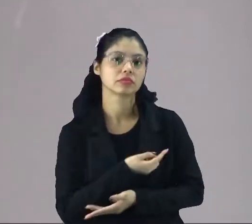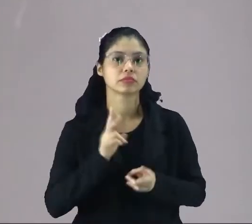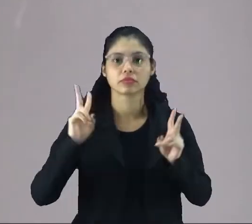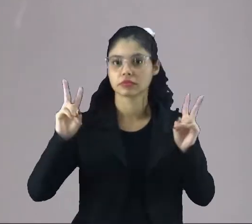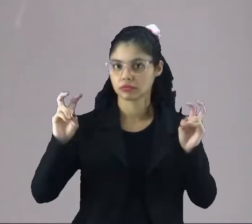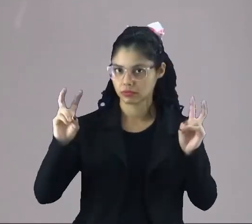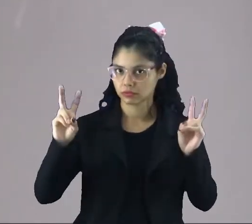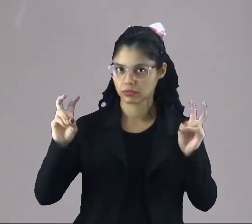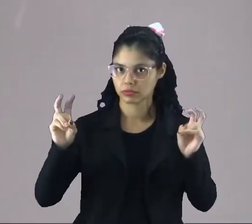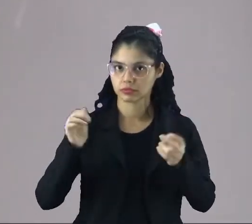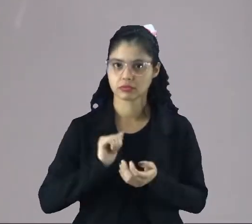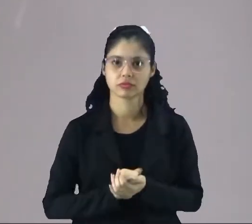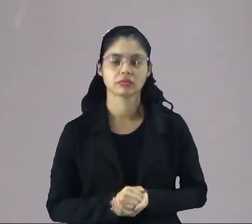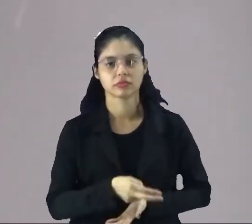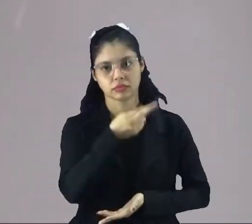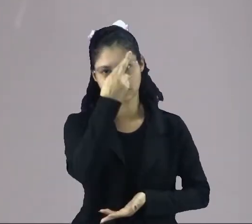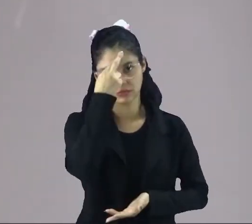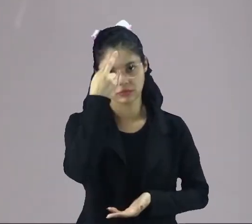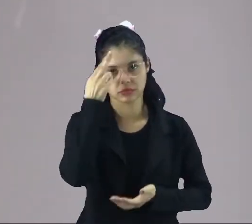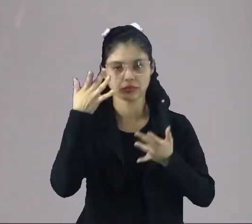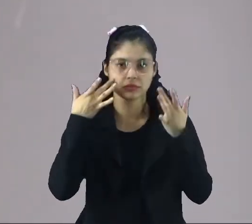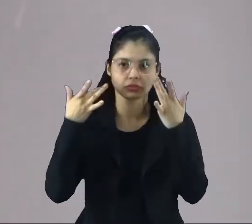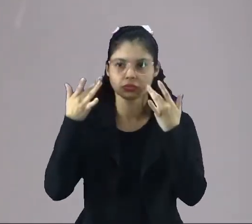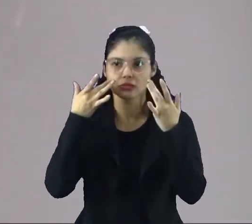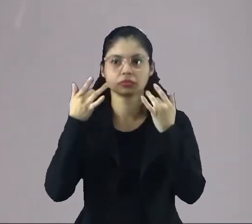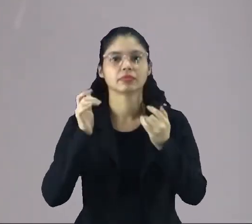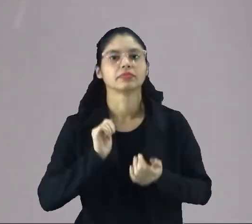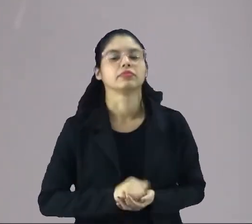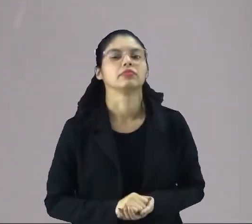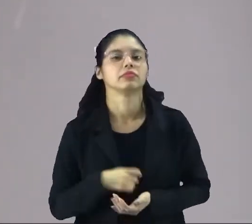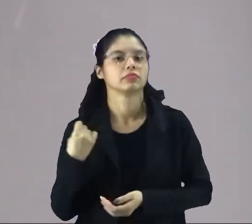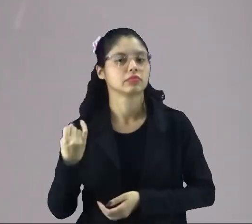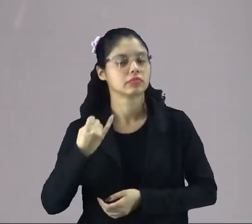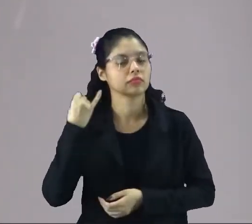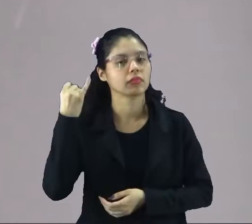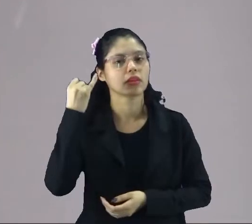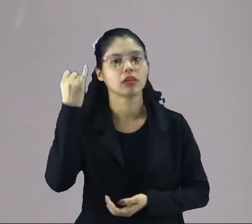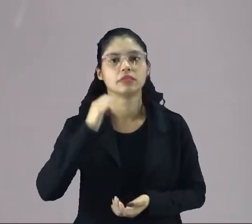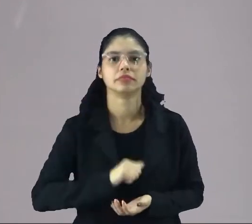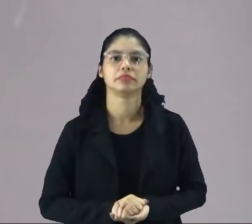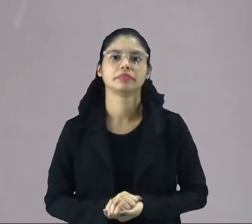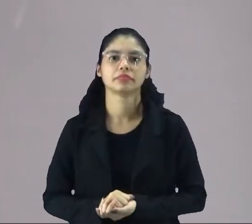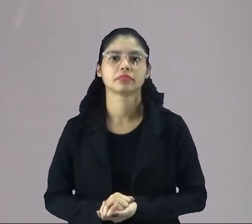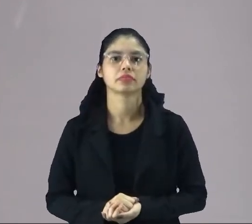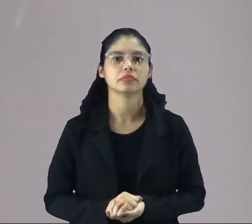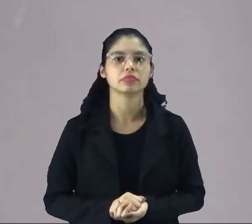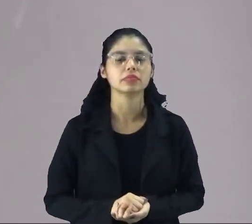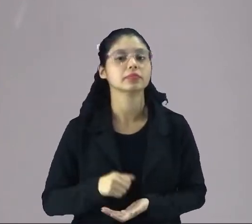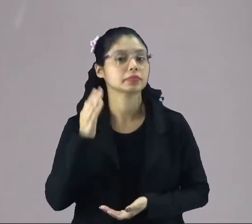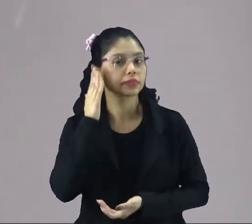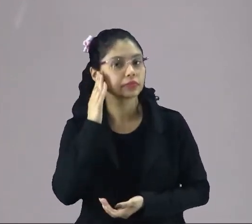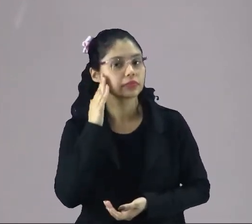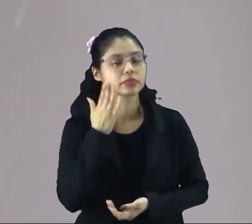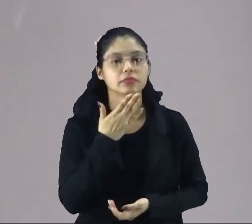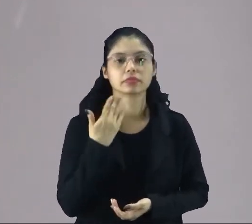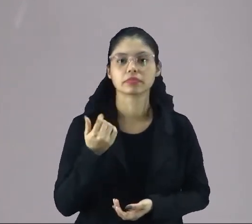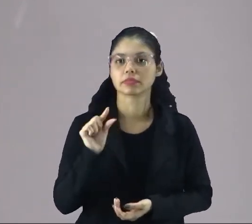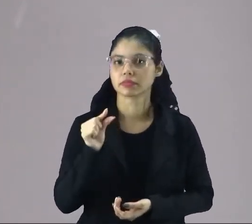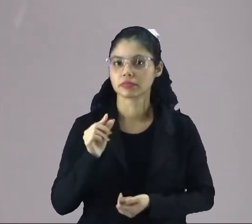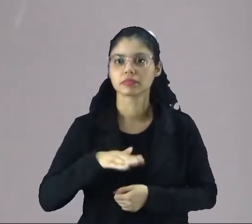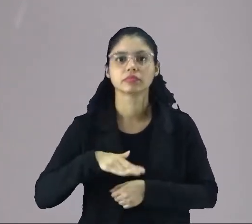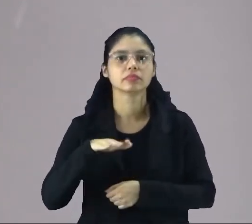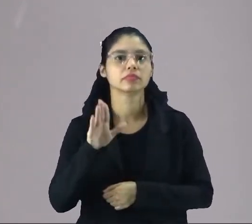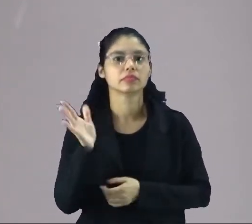sobre, a história do teatro. É muito importante para que a gente possa entender um pouquinho mais que